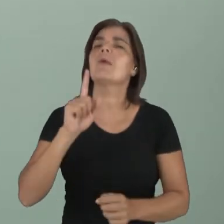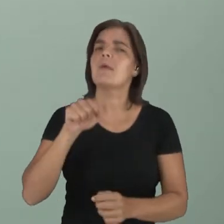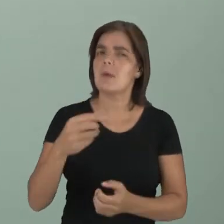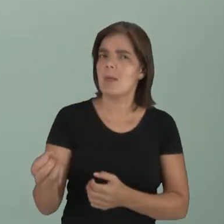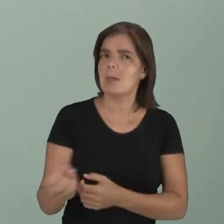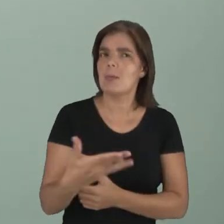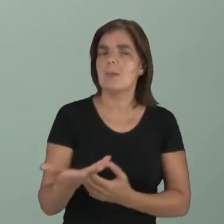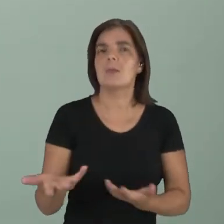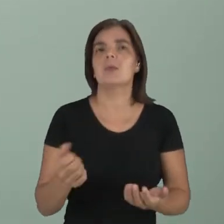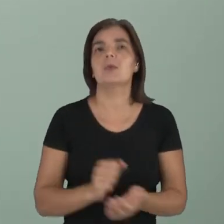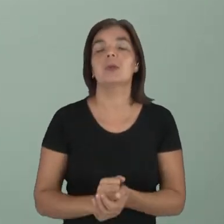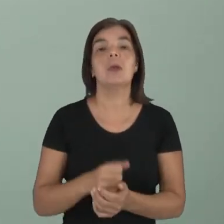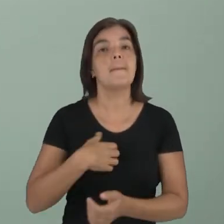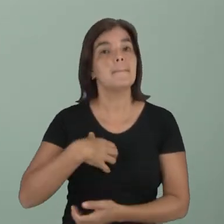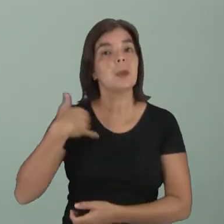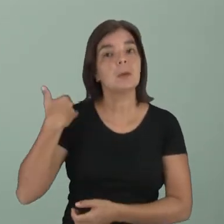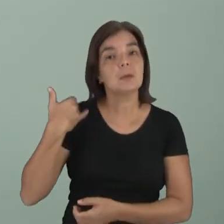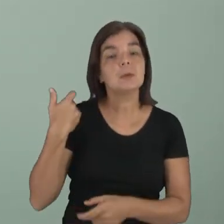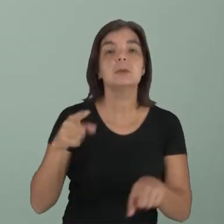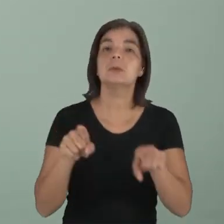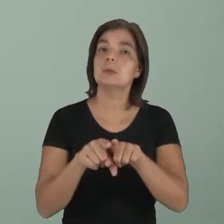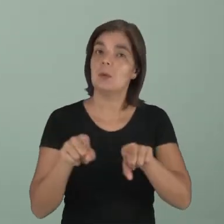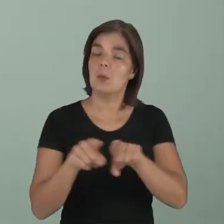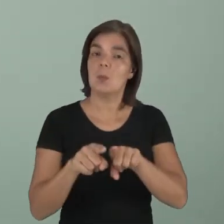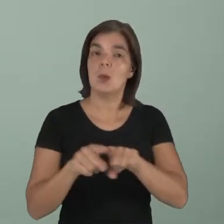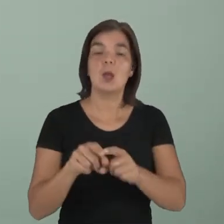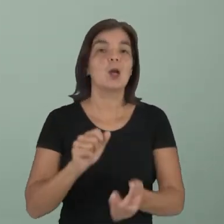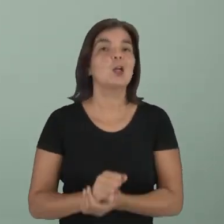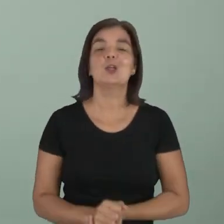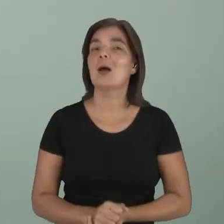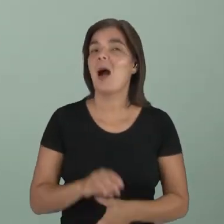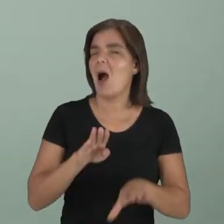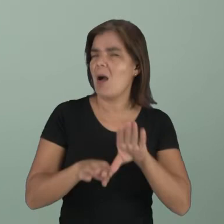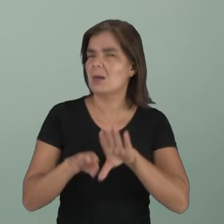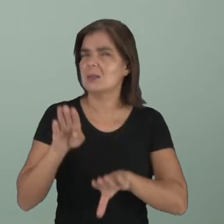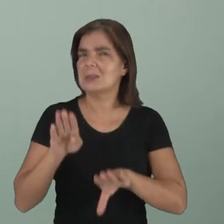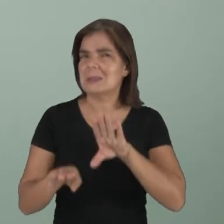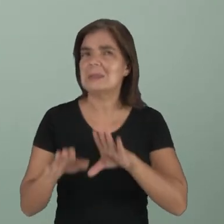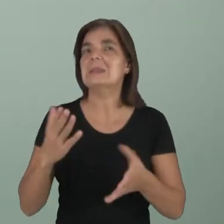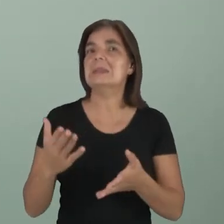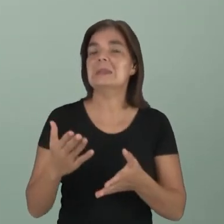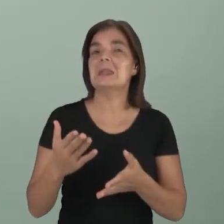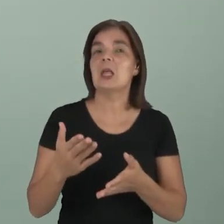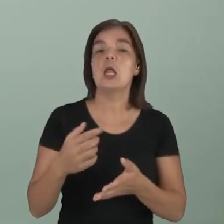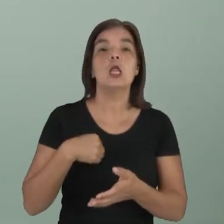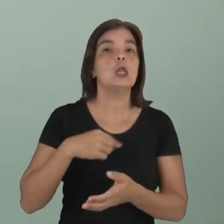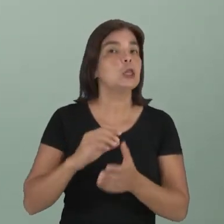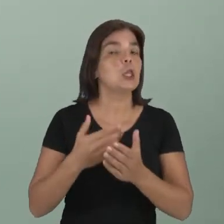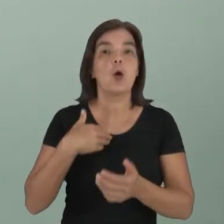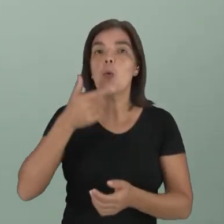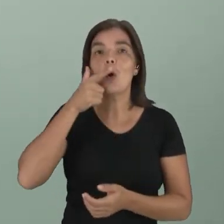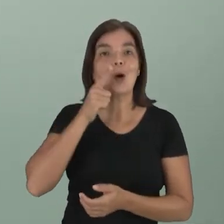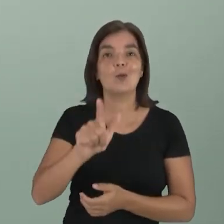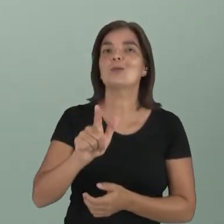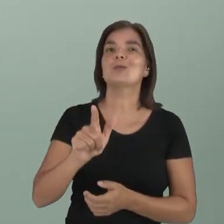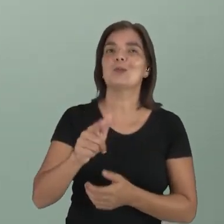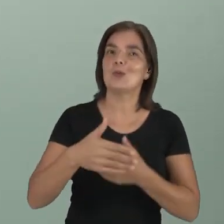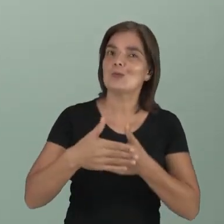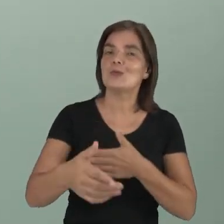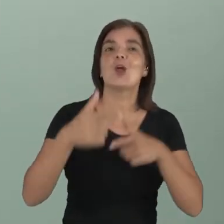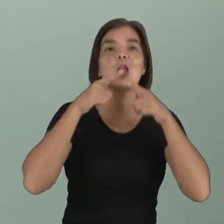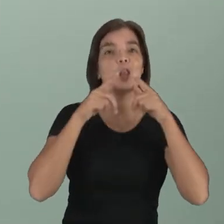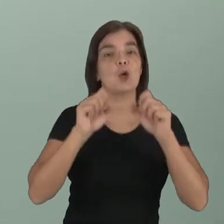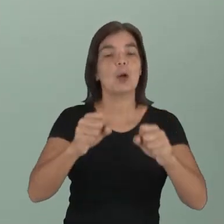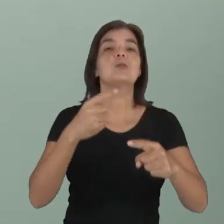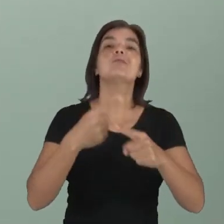são atuais. E pela idade dele, muitas vezes, ele não acompanha esse tipo de